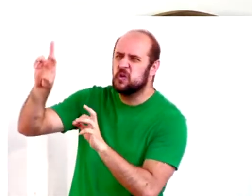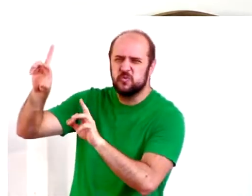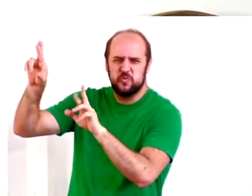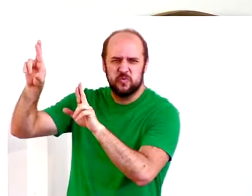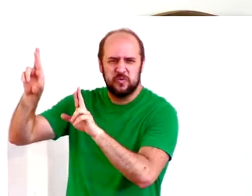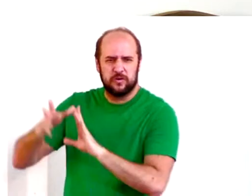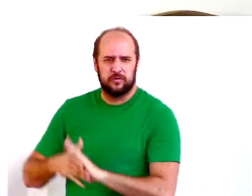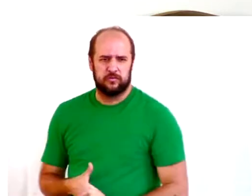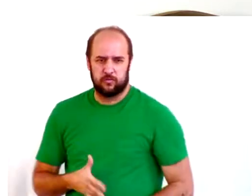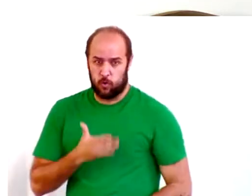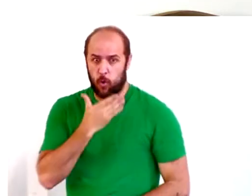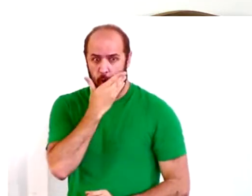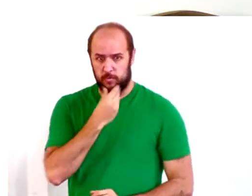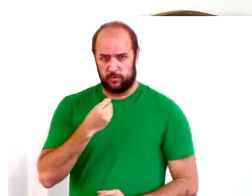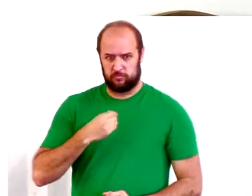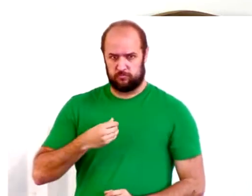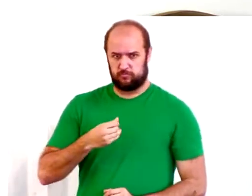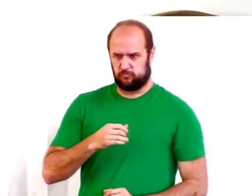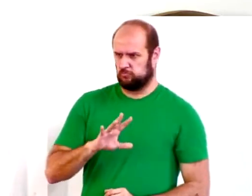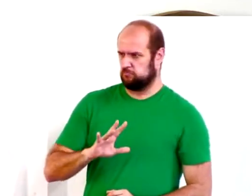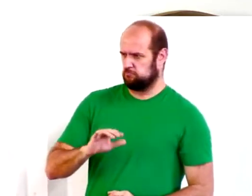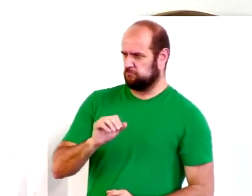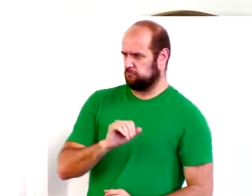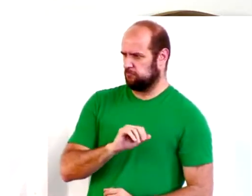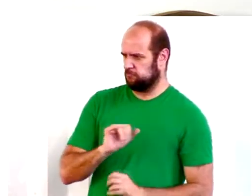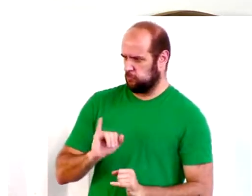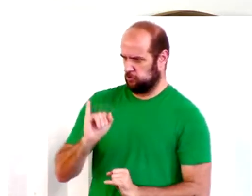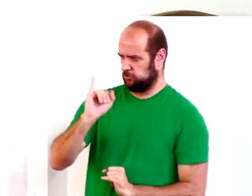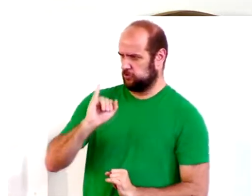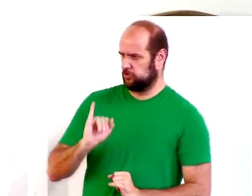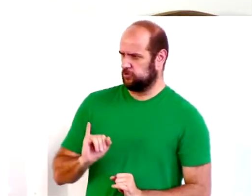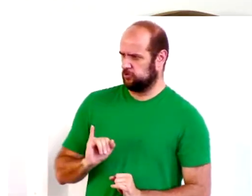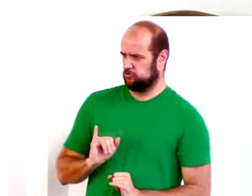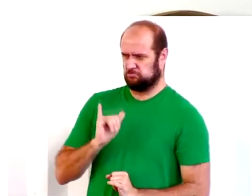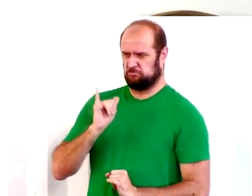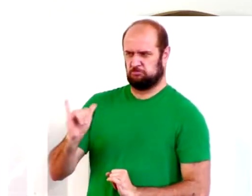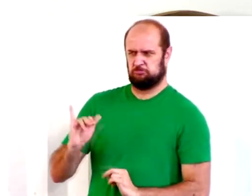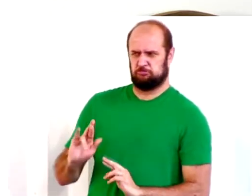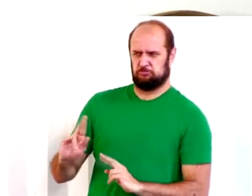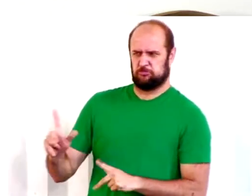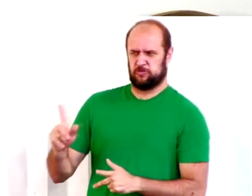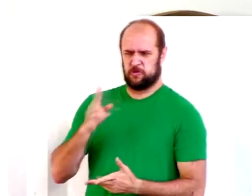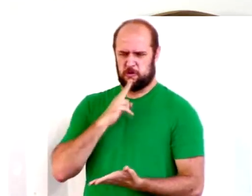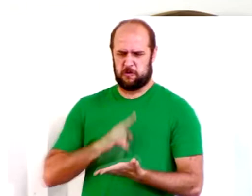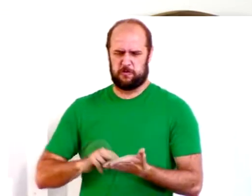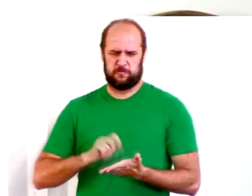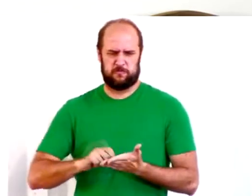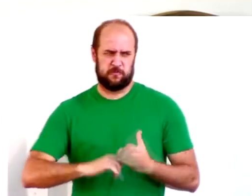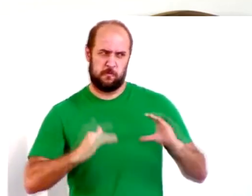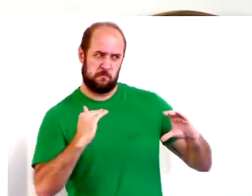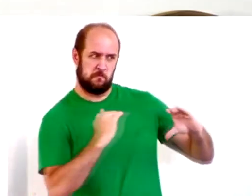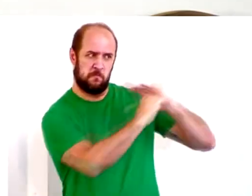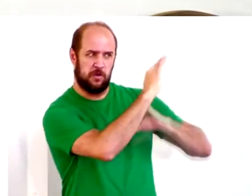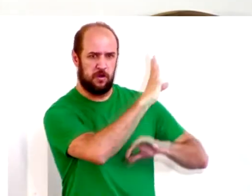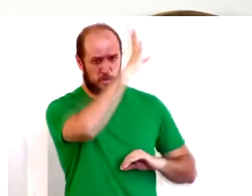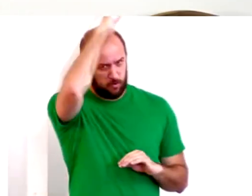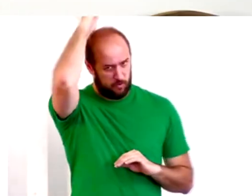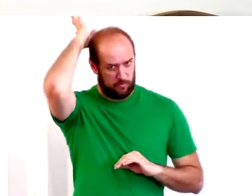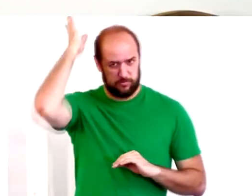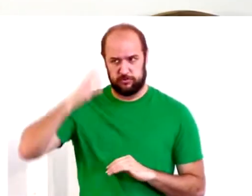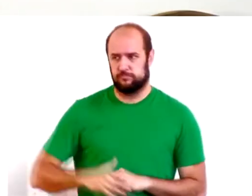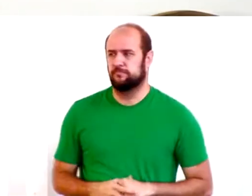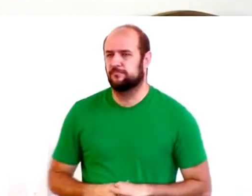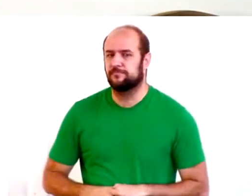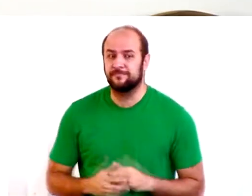Ele estranha e remete isso ao imperador Trajano. A igreja sempre